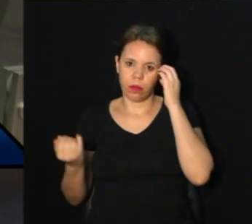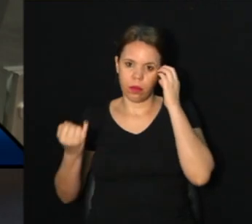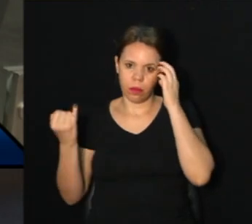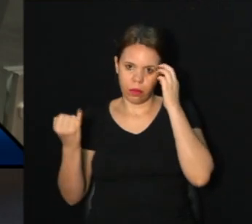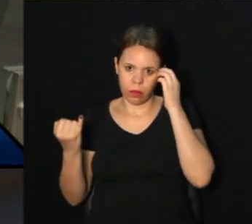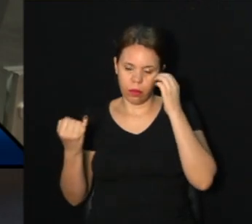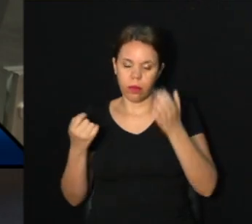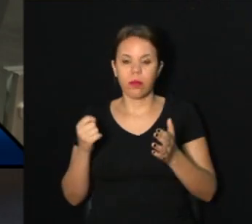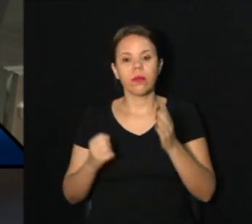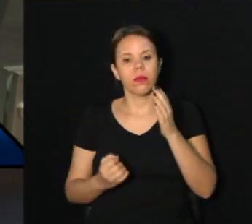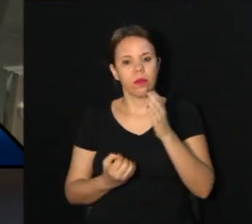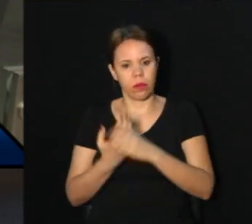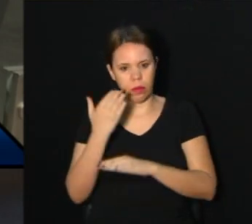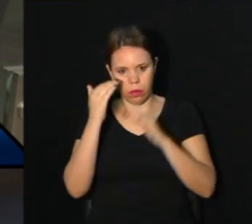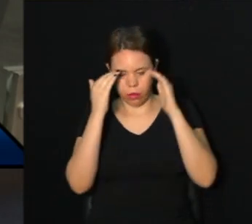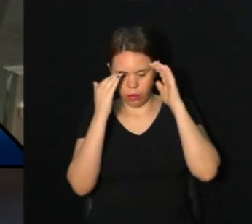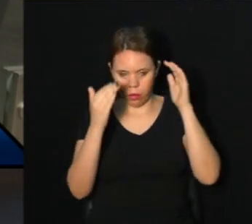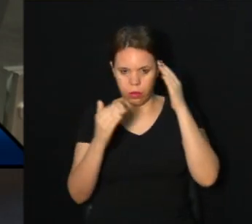que se cumpra.